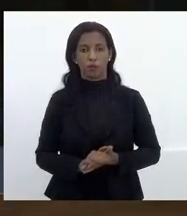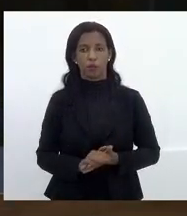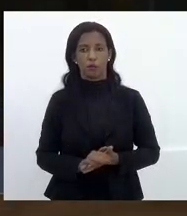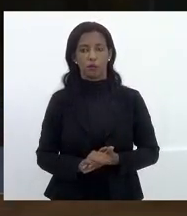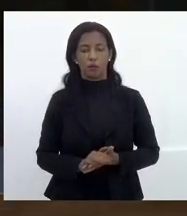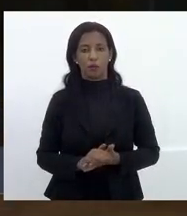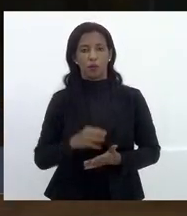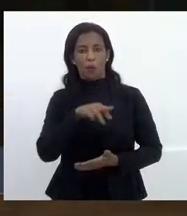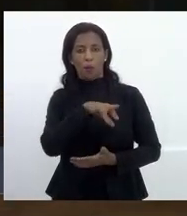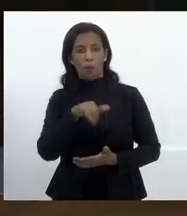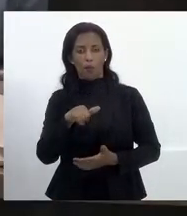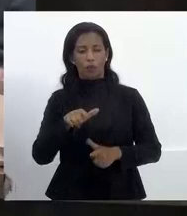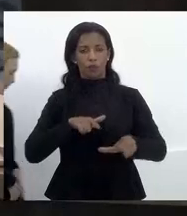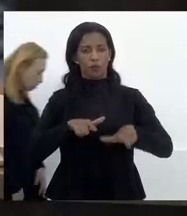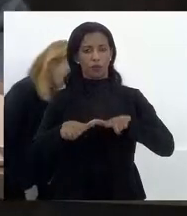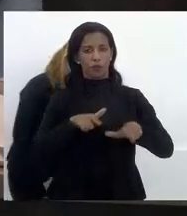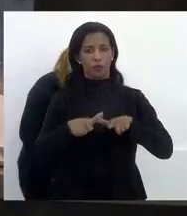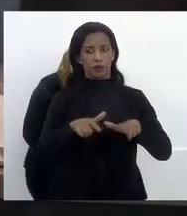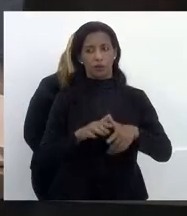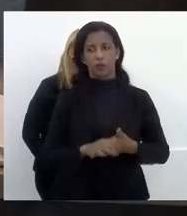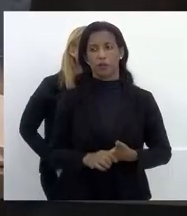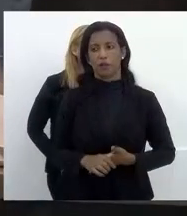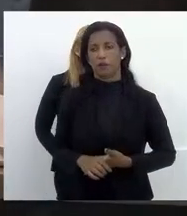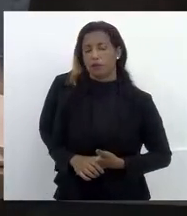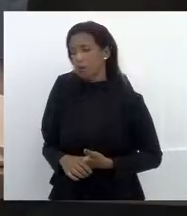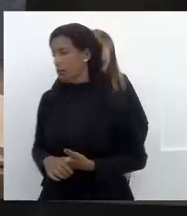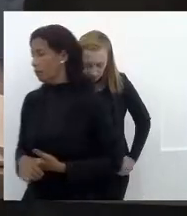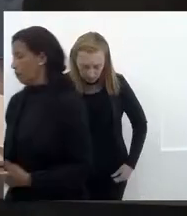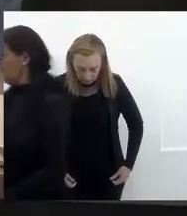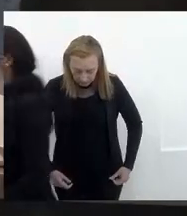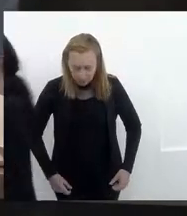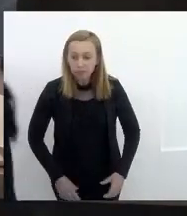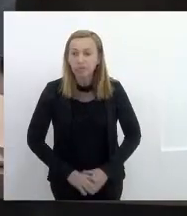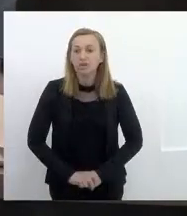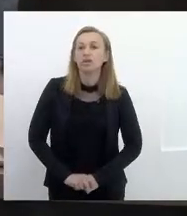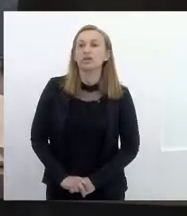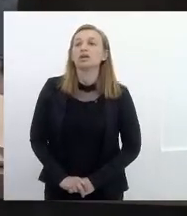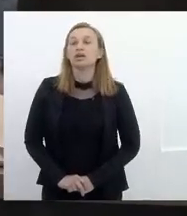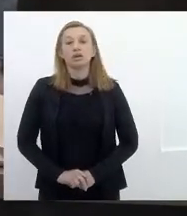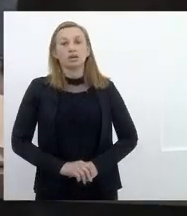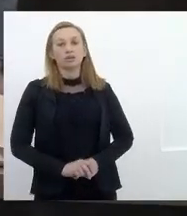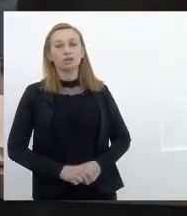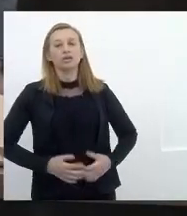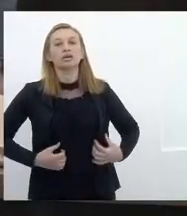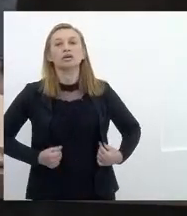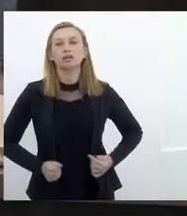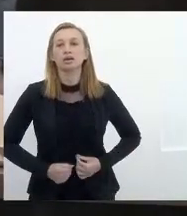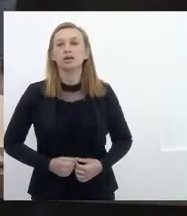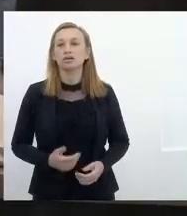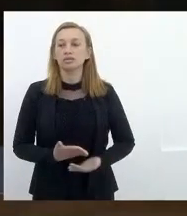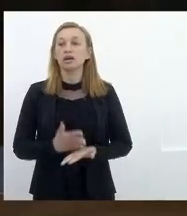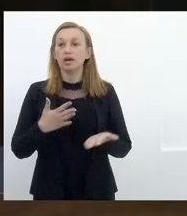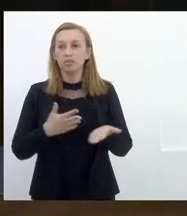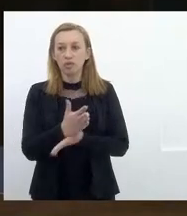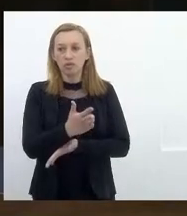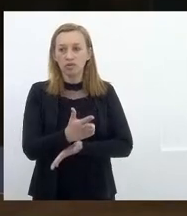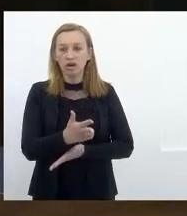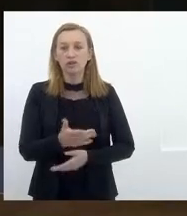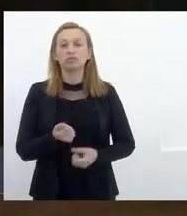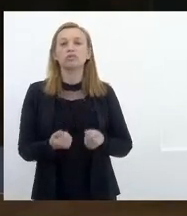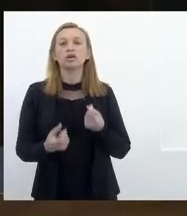com esse modelo de trabalho permaneçam Como estão os que aprovado por unanimidade sugestão Presidente André Ceciliano